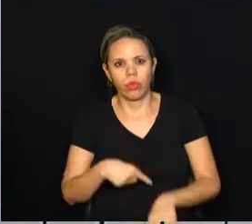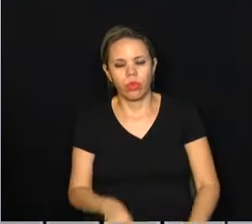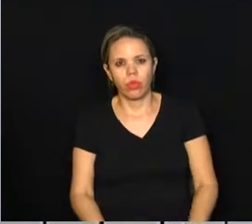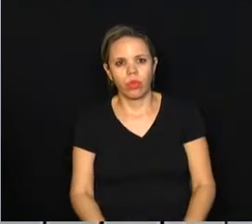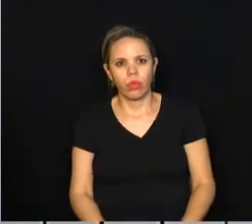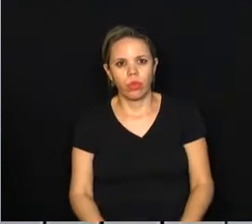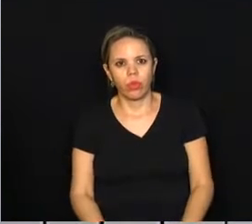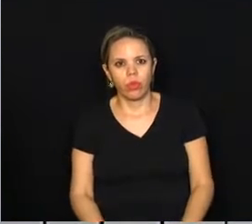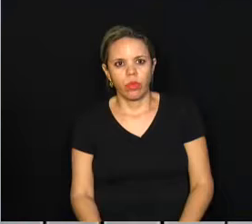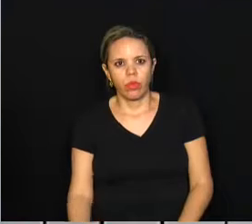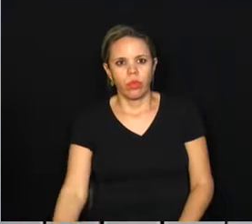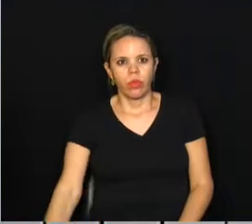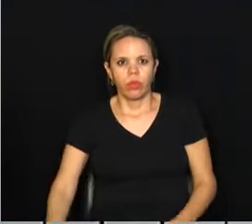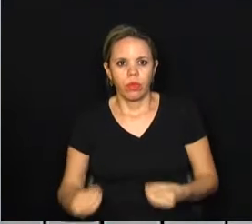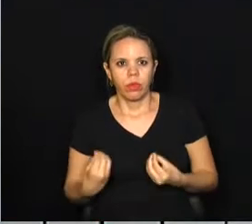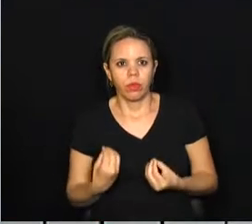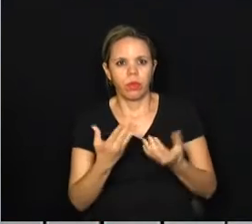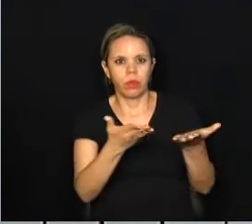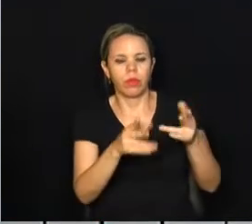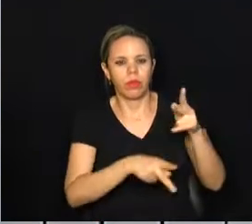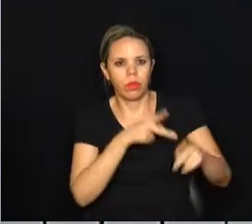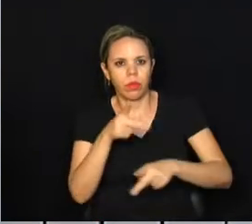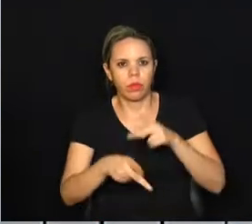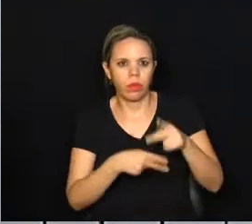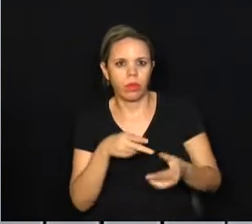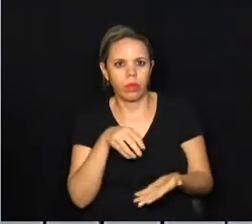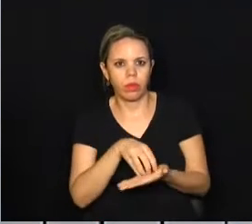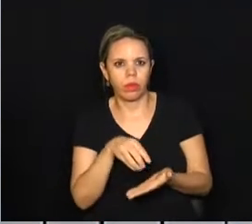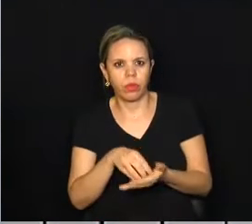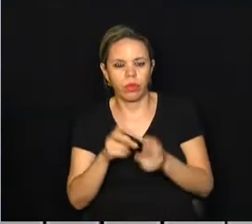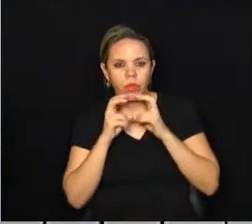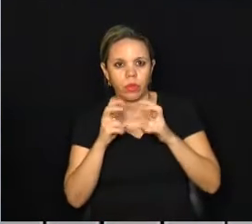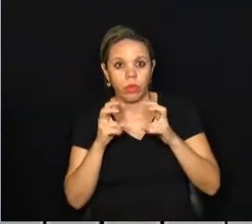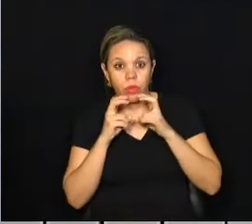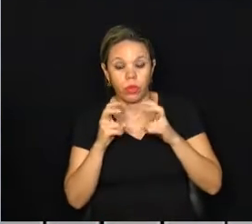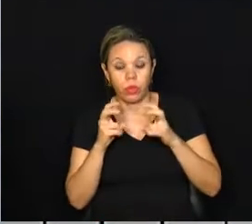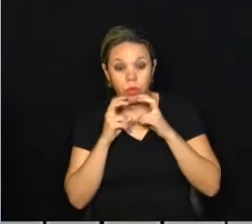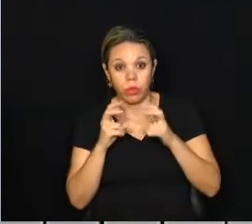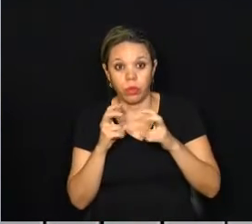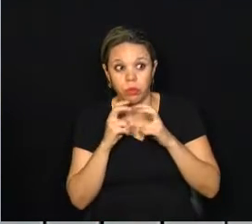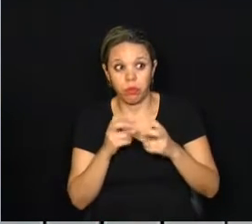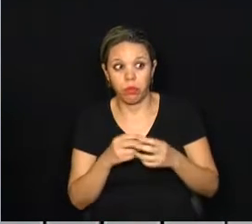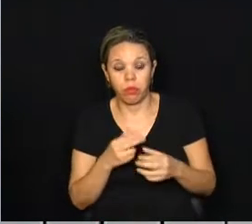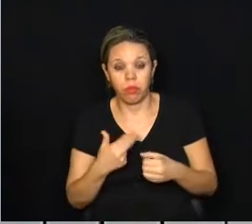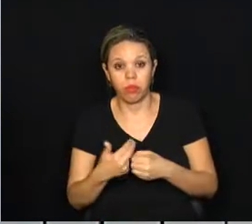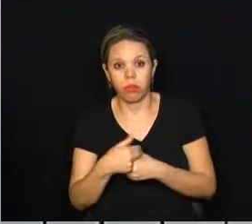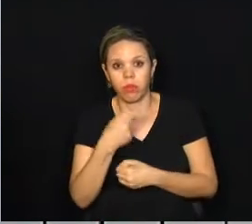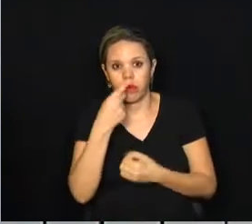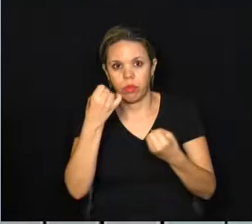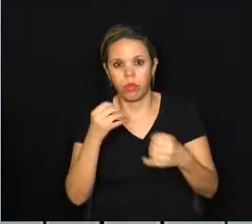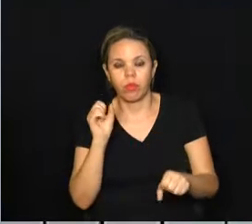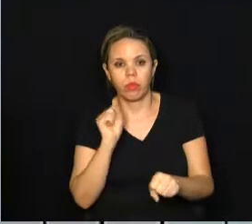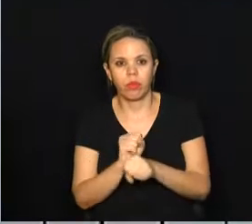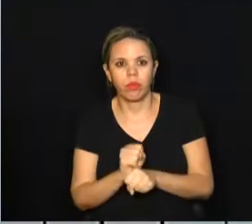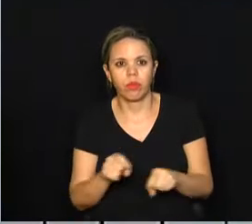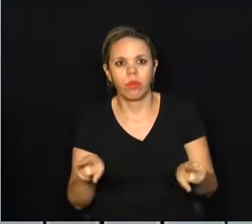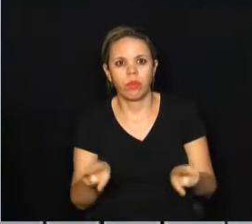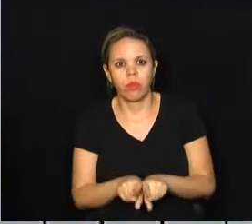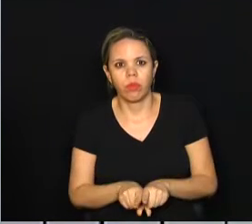de encaminhamento de pacientes para a unidade de emergência referenciada. Estão suspensas